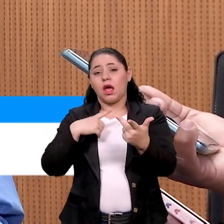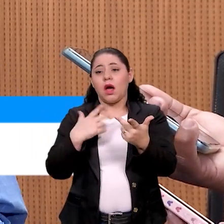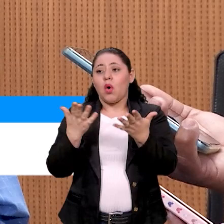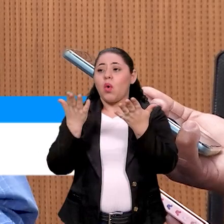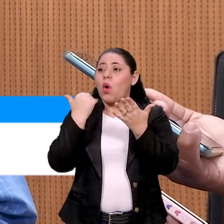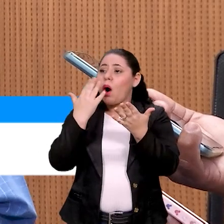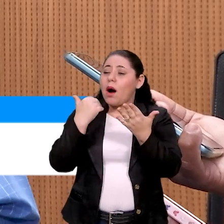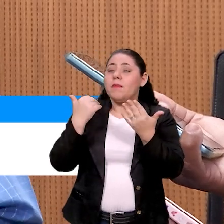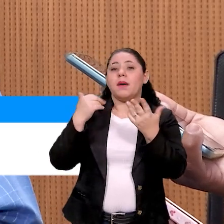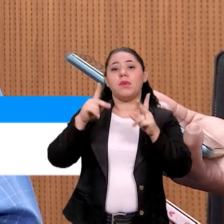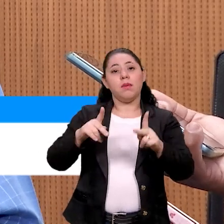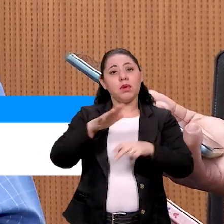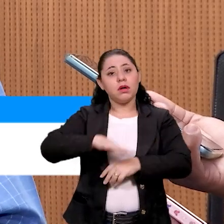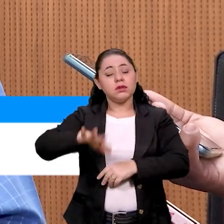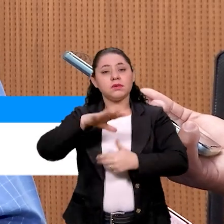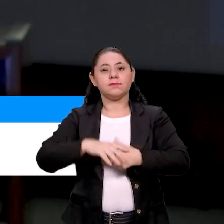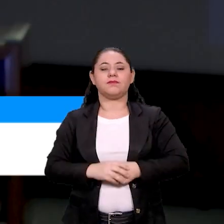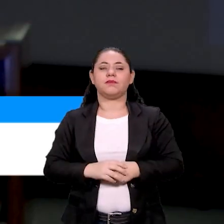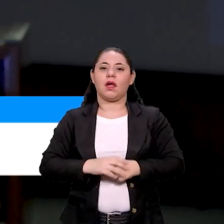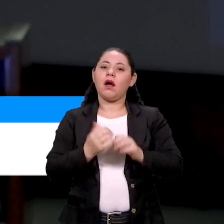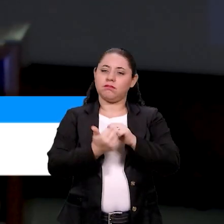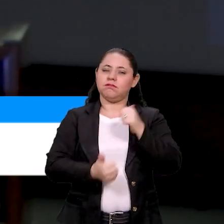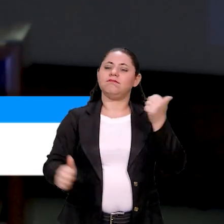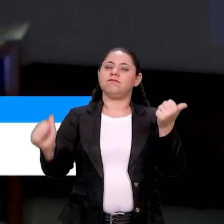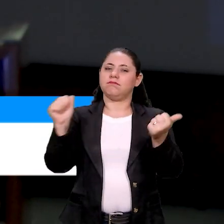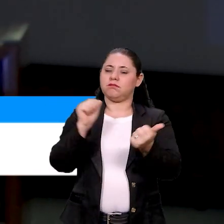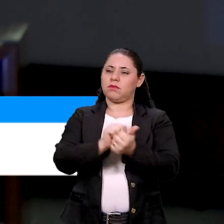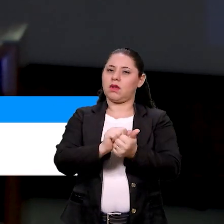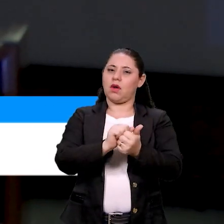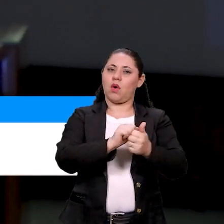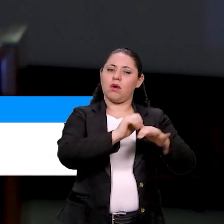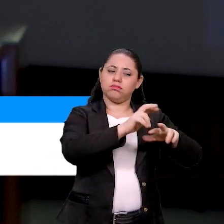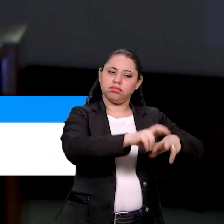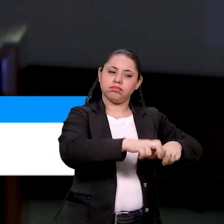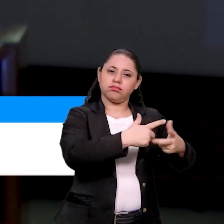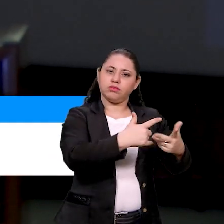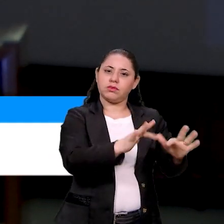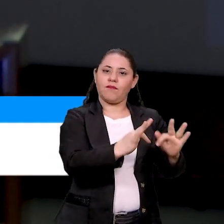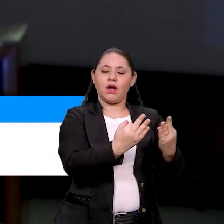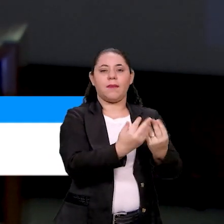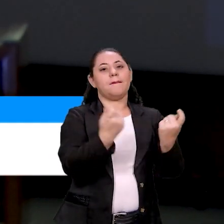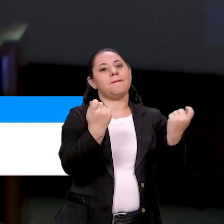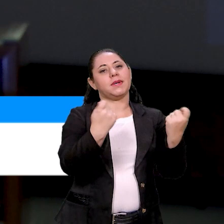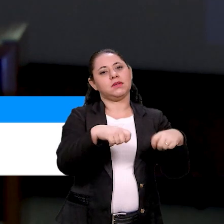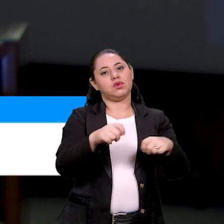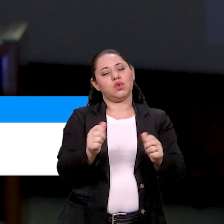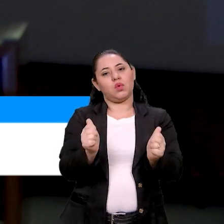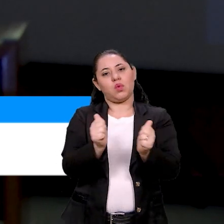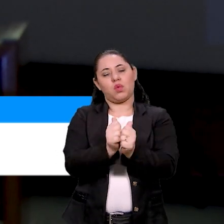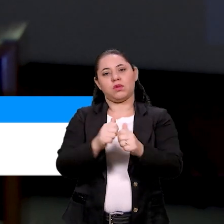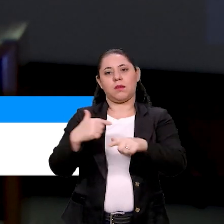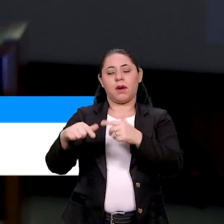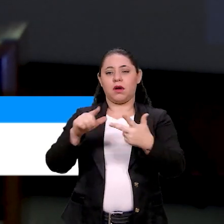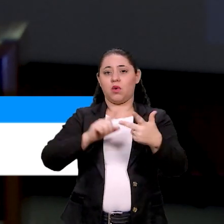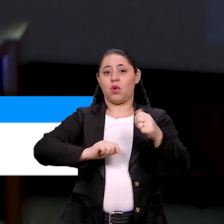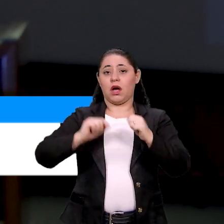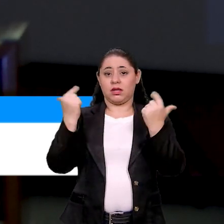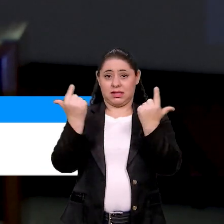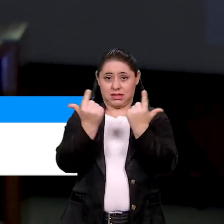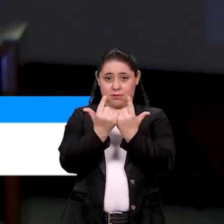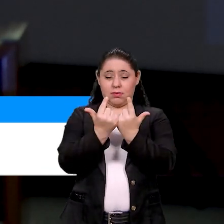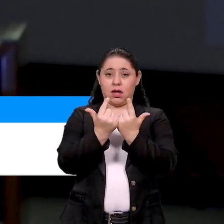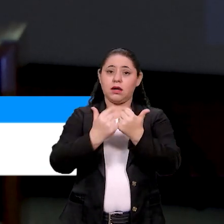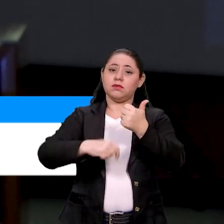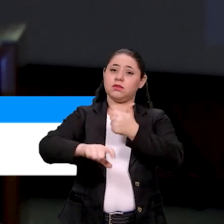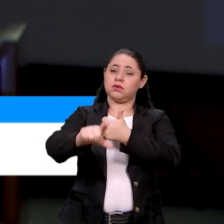aquilo que vem para a mesa do povo poder se alimentar. O aperfeiçoamento da produção agrícola desses setores depende do trabalho conjunto entre a